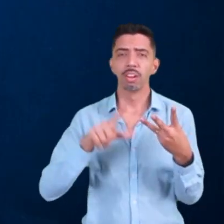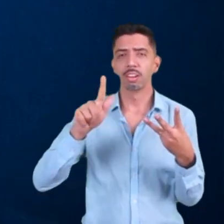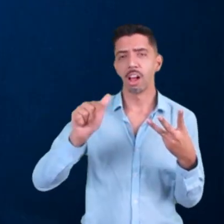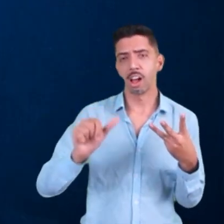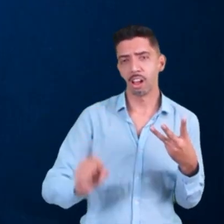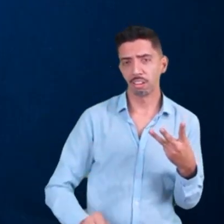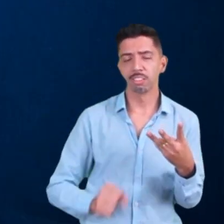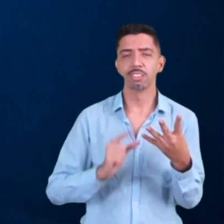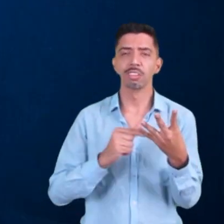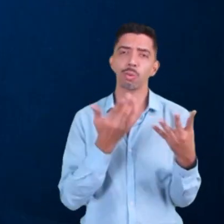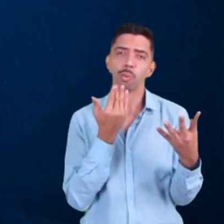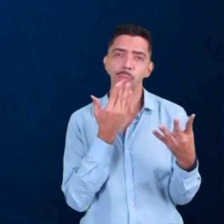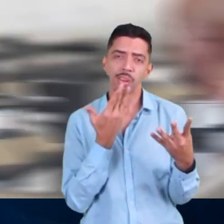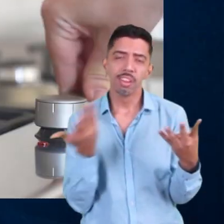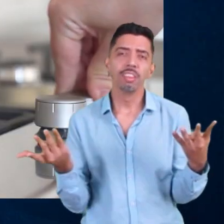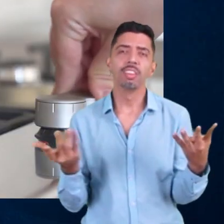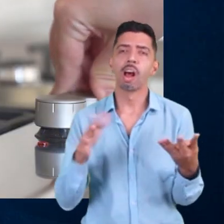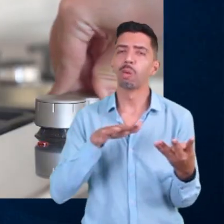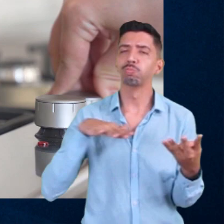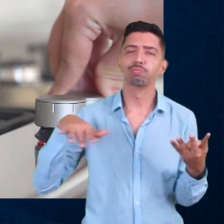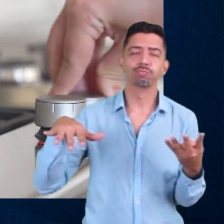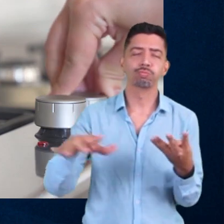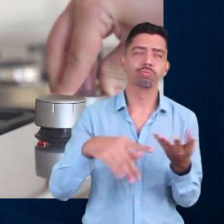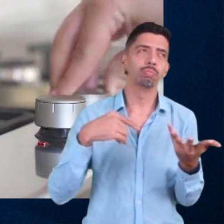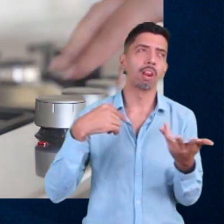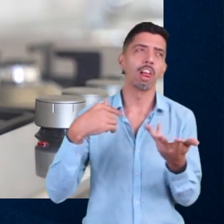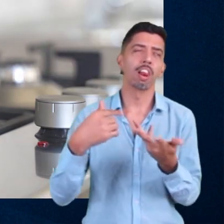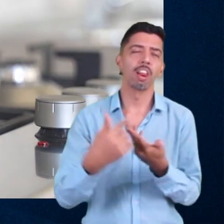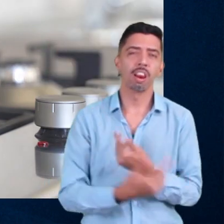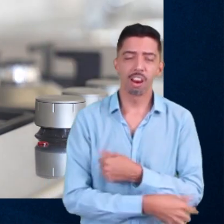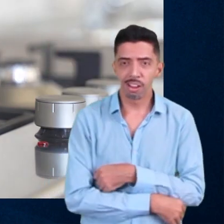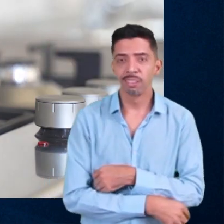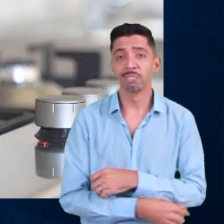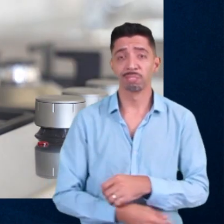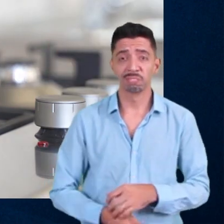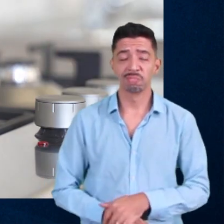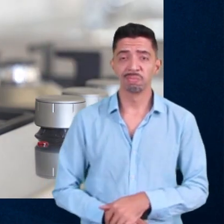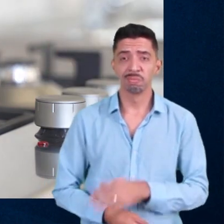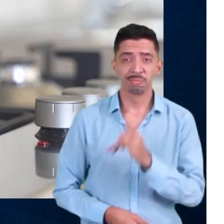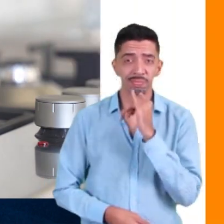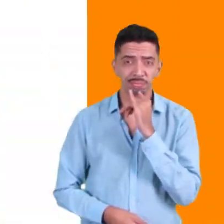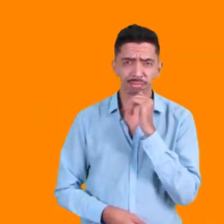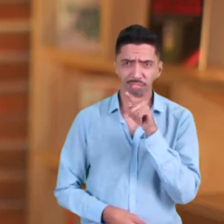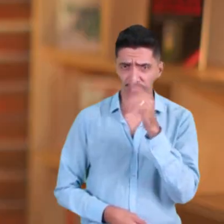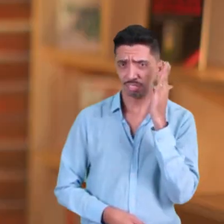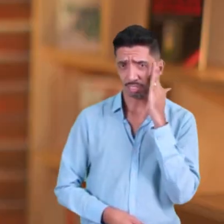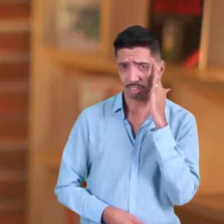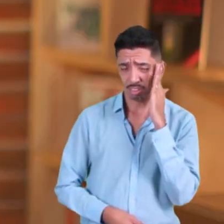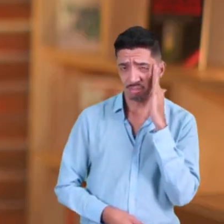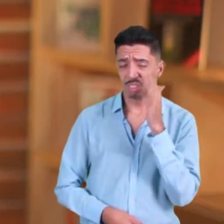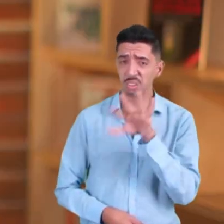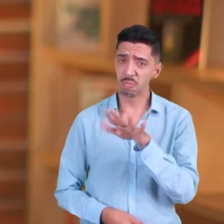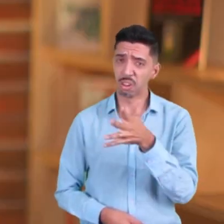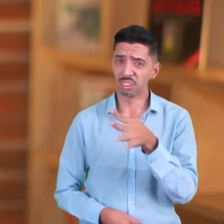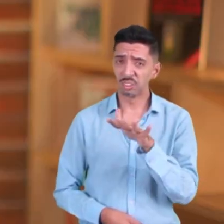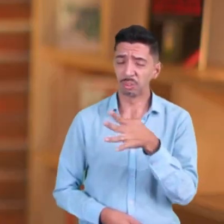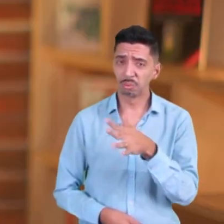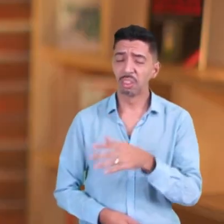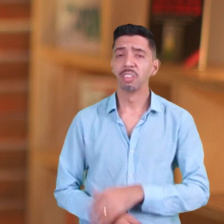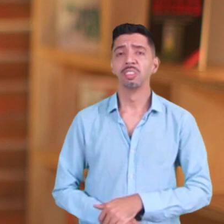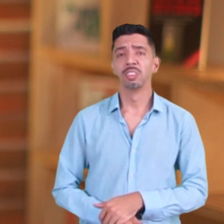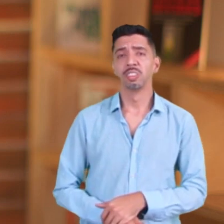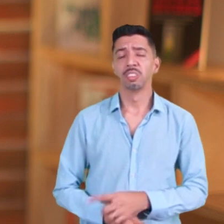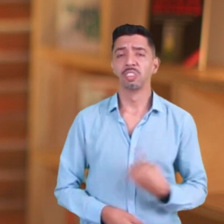energia elétrica, água, gás, alimentação de forma geral. Você sabia que nós temos